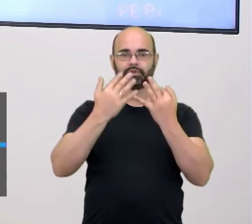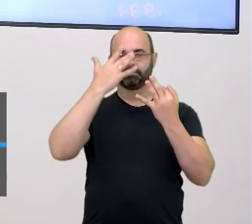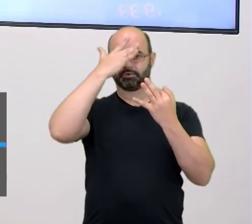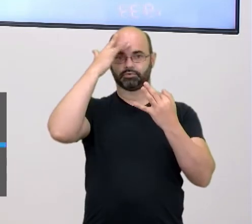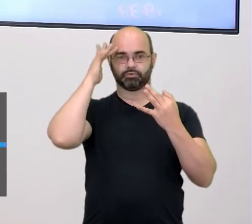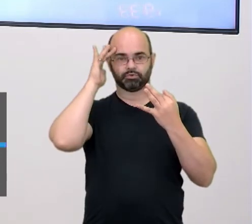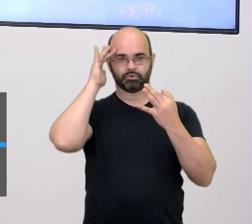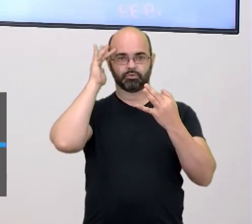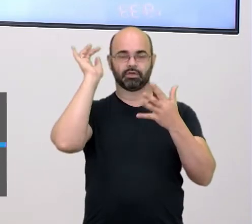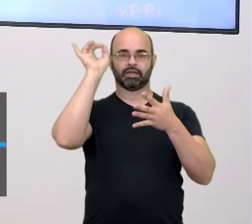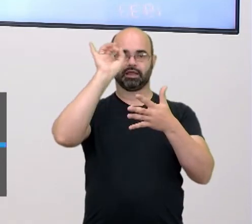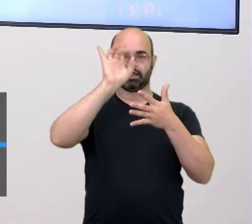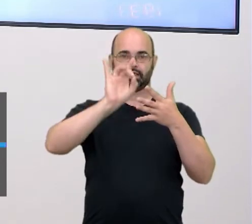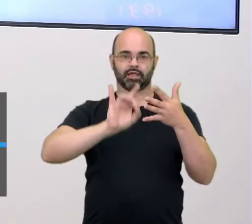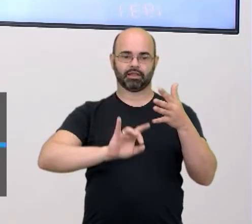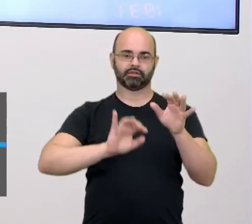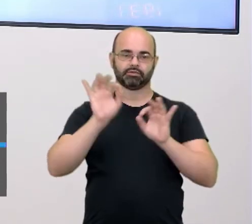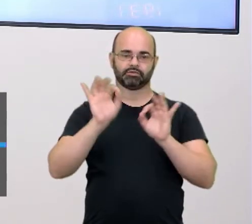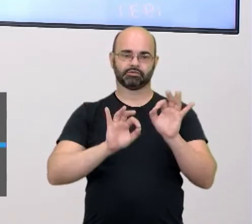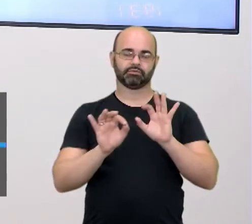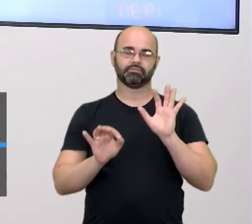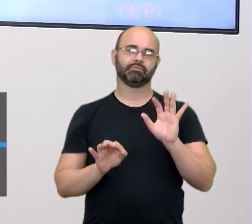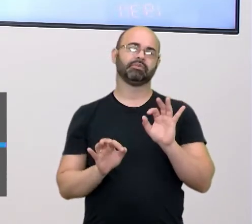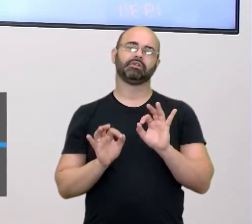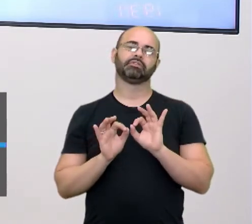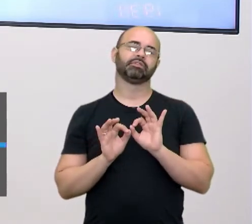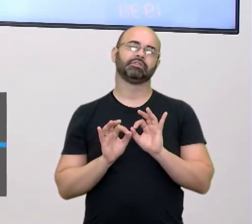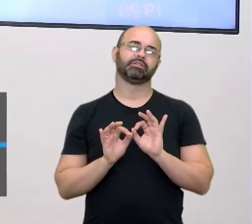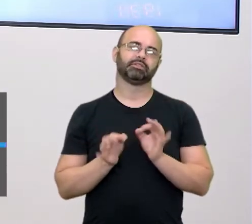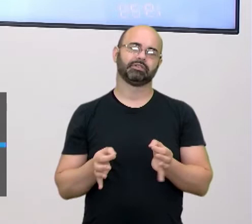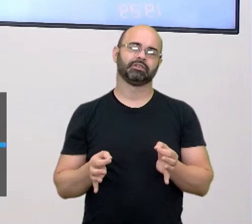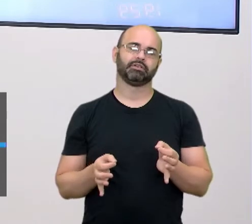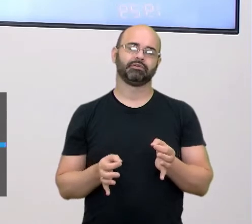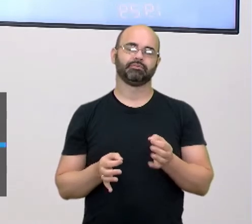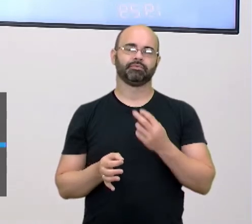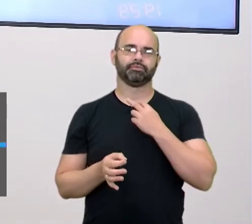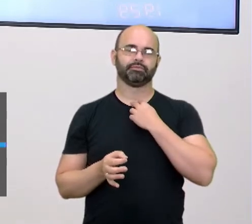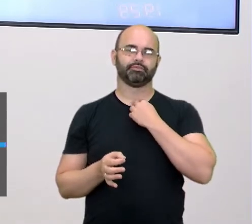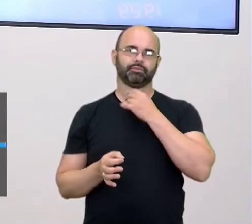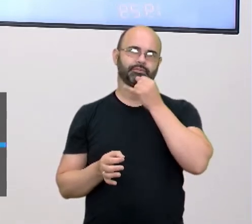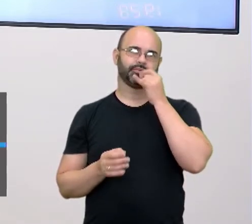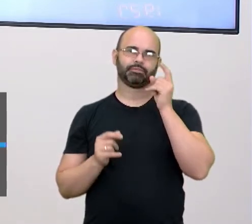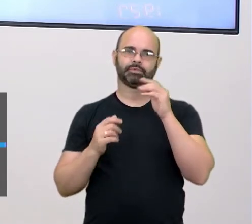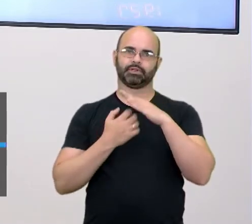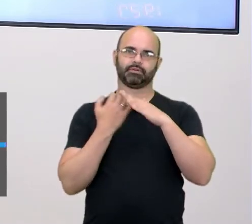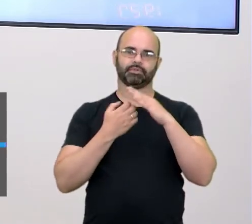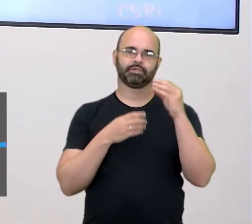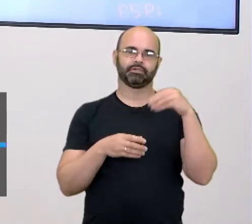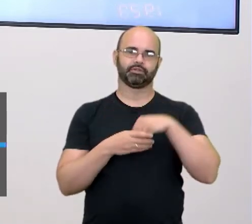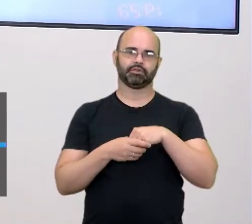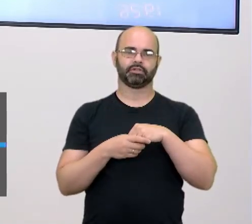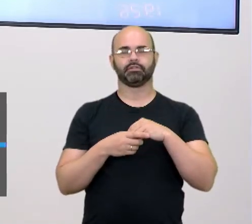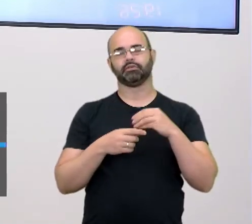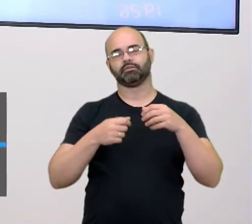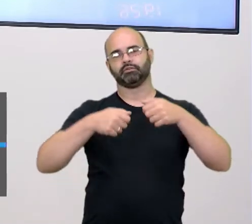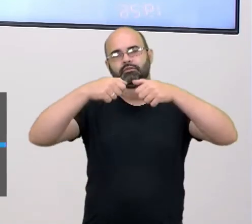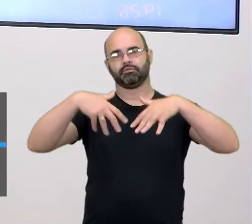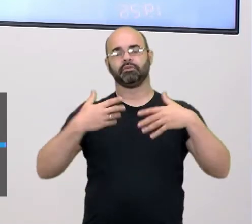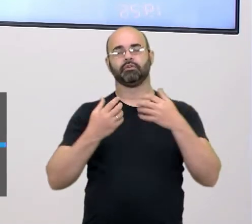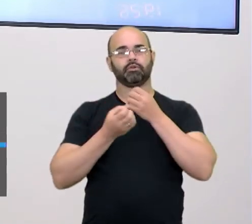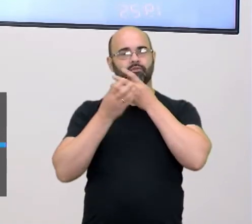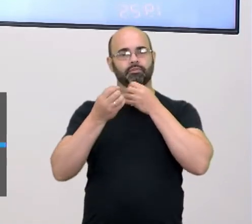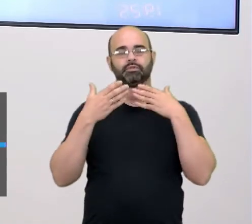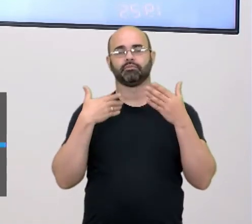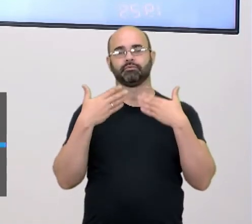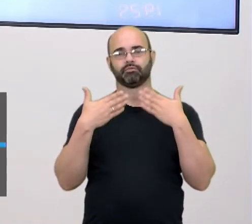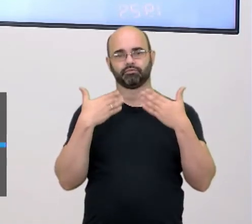trabalham. Ou pode ser simplesmente, você está dentro de uma empresa e você vai organizar o fluxo de informações que devem